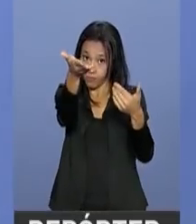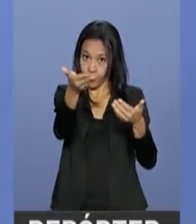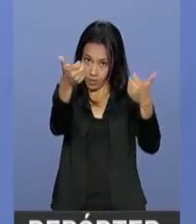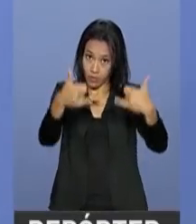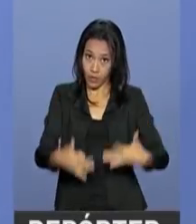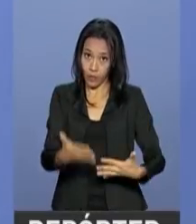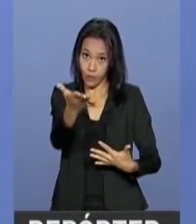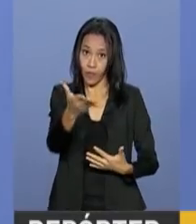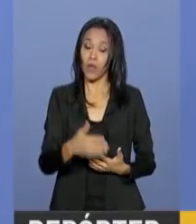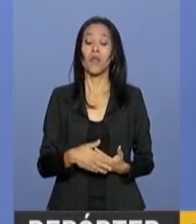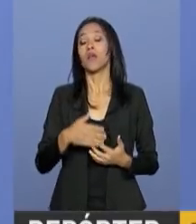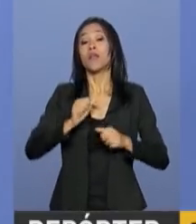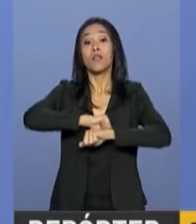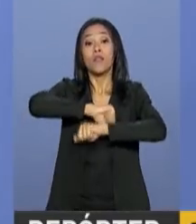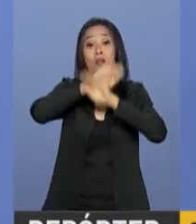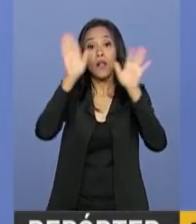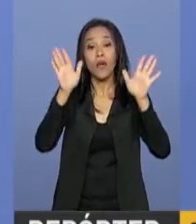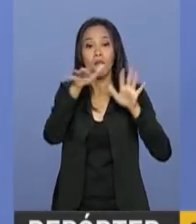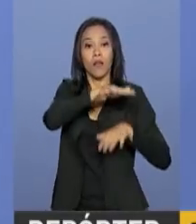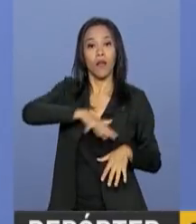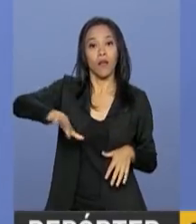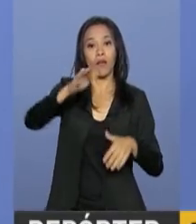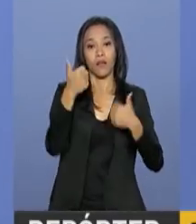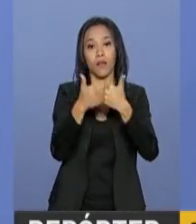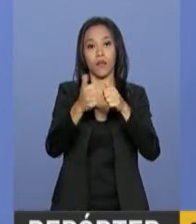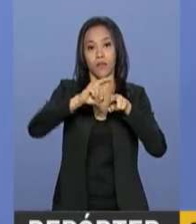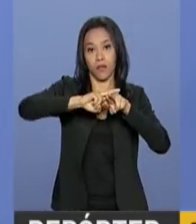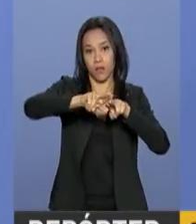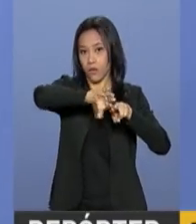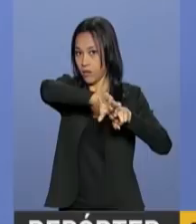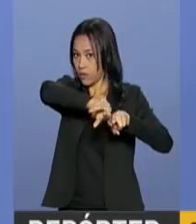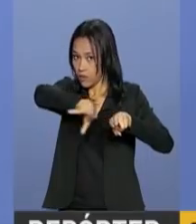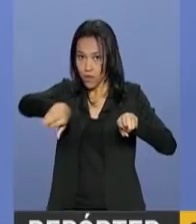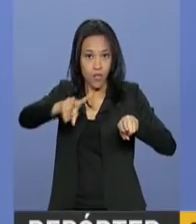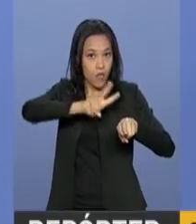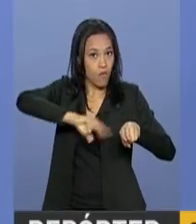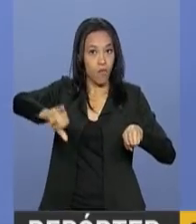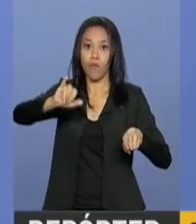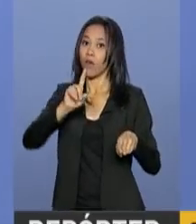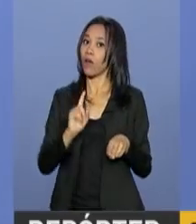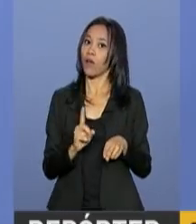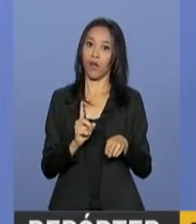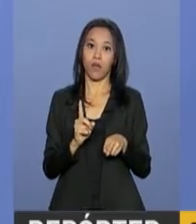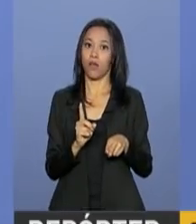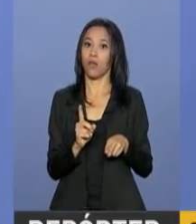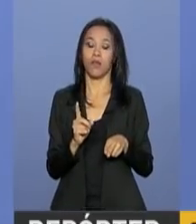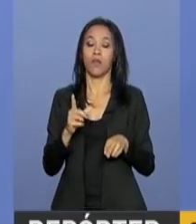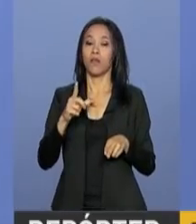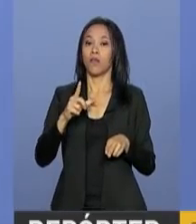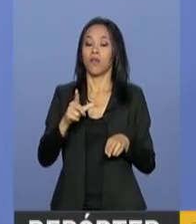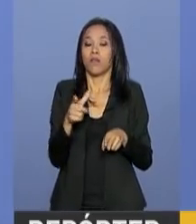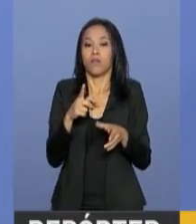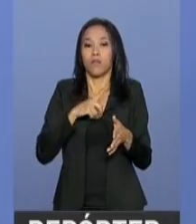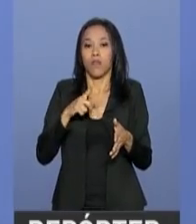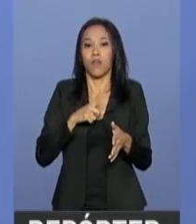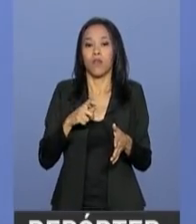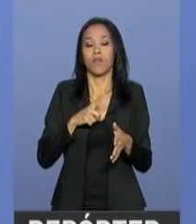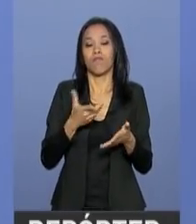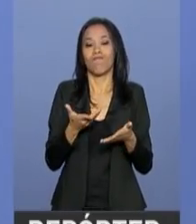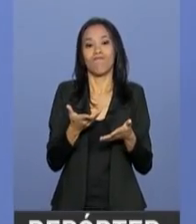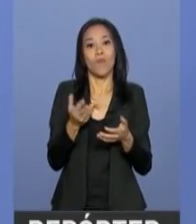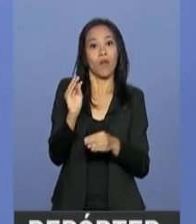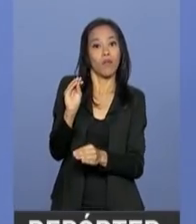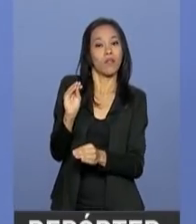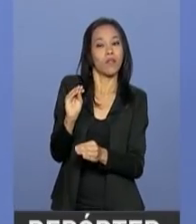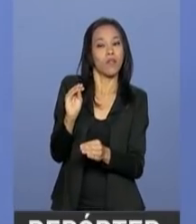claro que os setores de transporte não serão reonerados. Então, não é que os setores estão